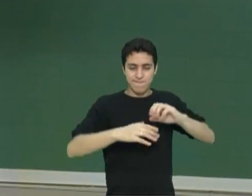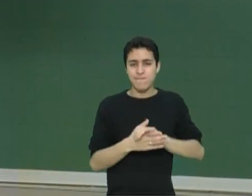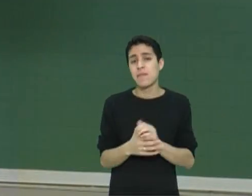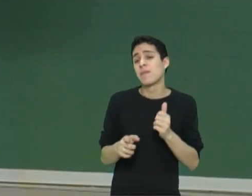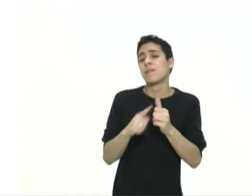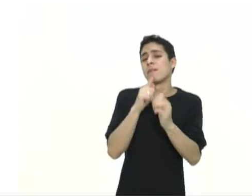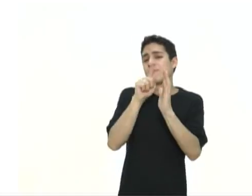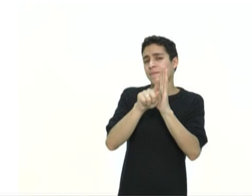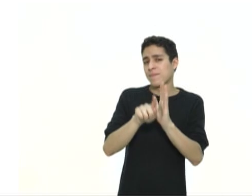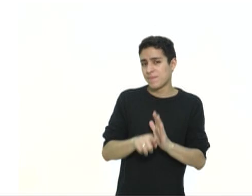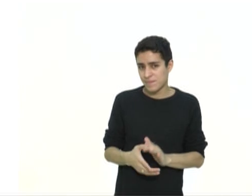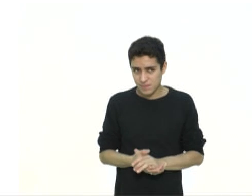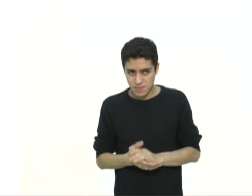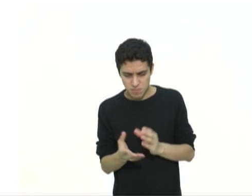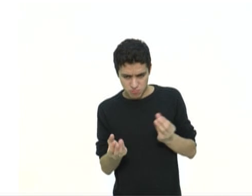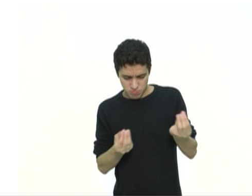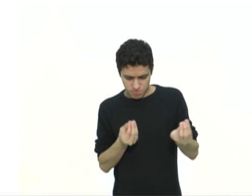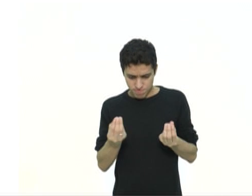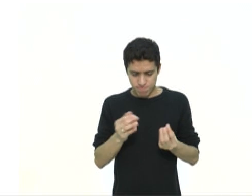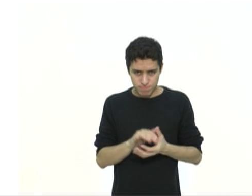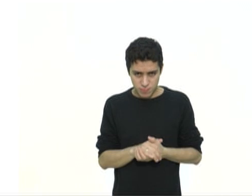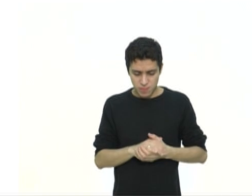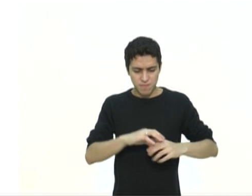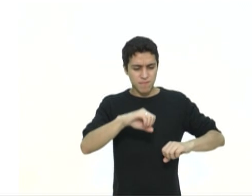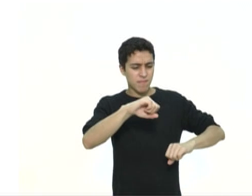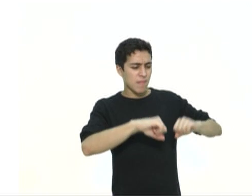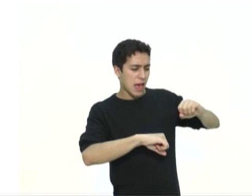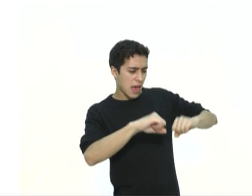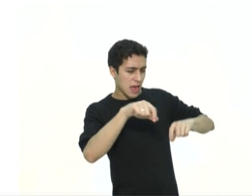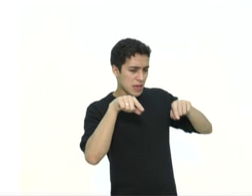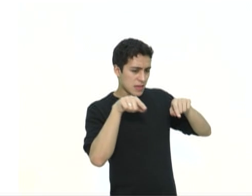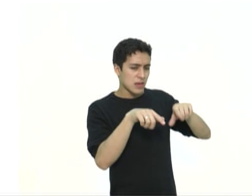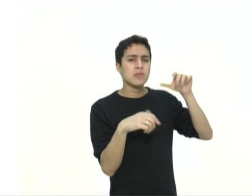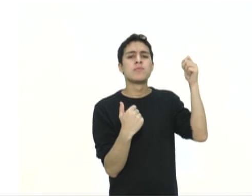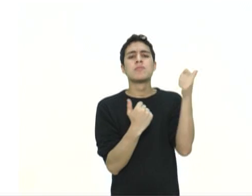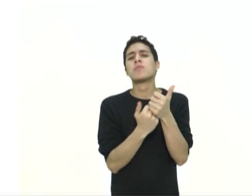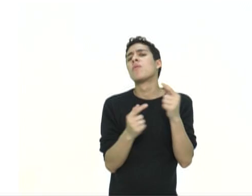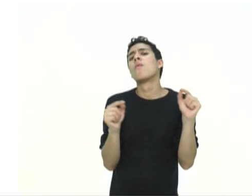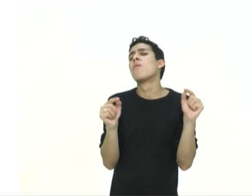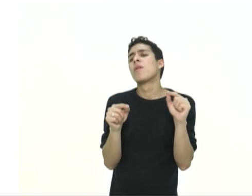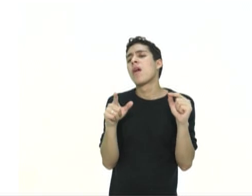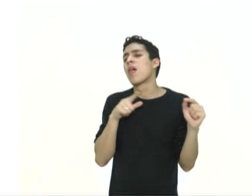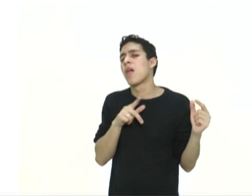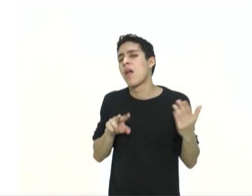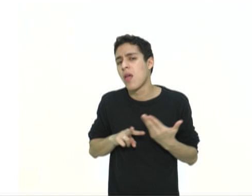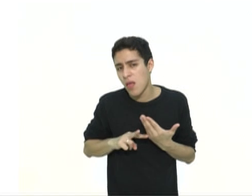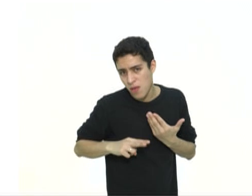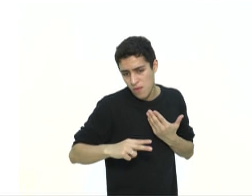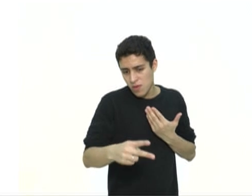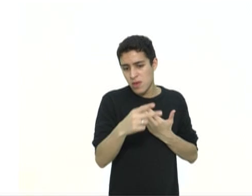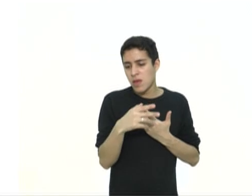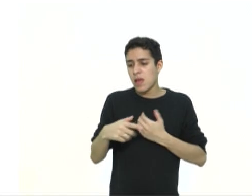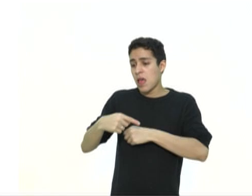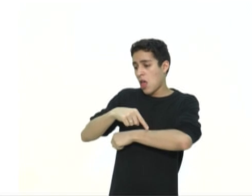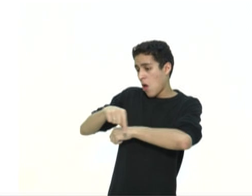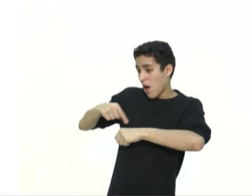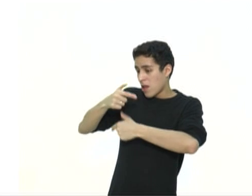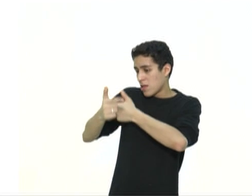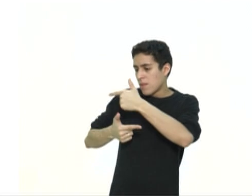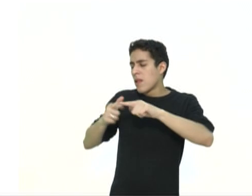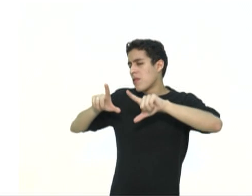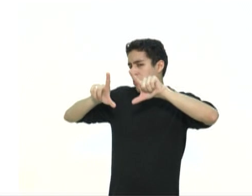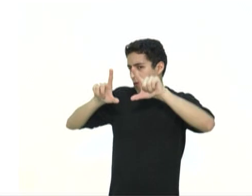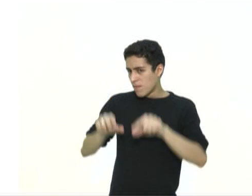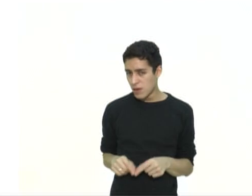primeiro com isso a substituição da mão de obra por máquinas teve como uma das suas consequências diminuição da jornada de trabalho letra